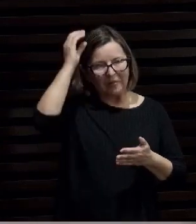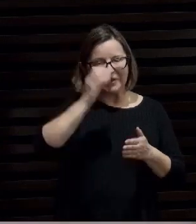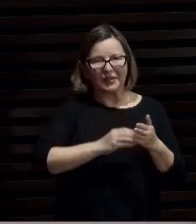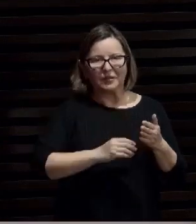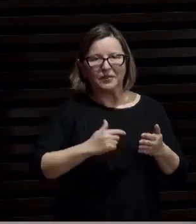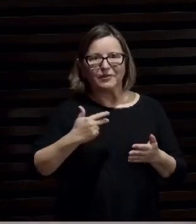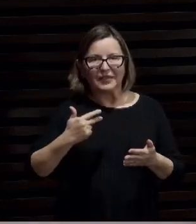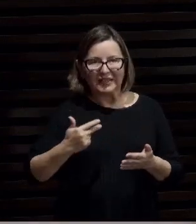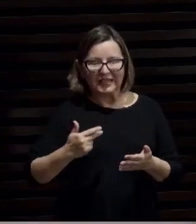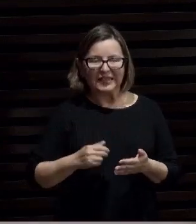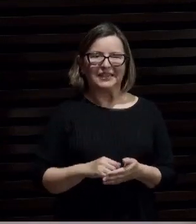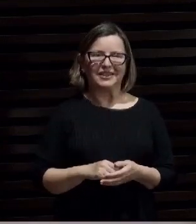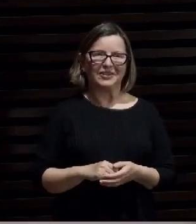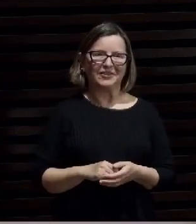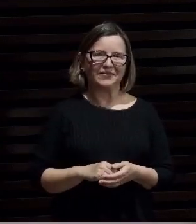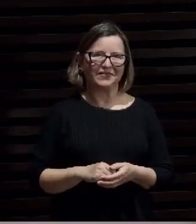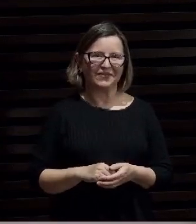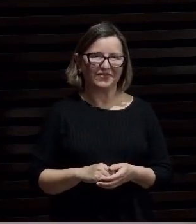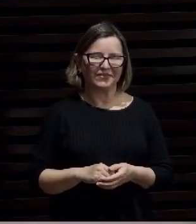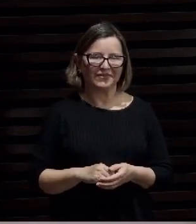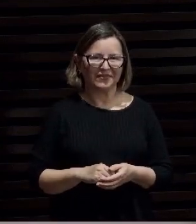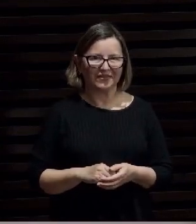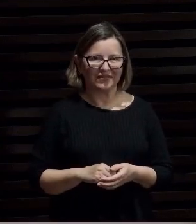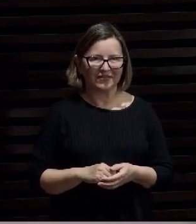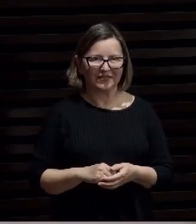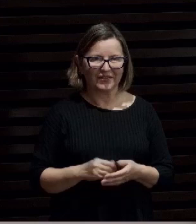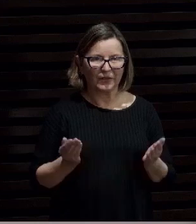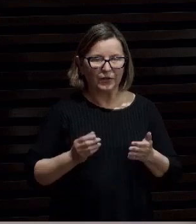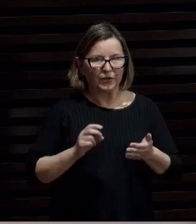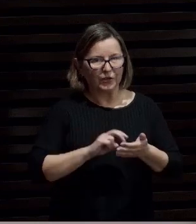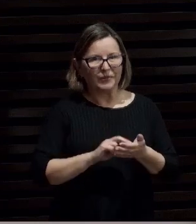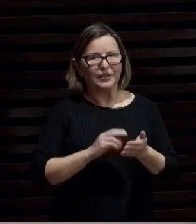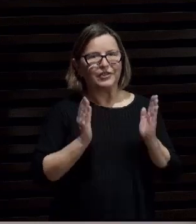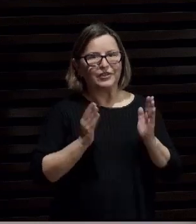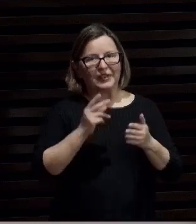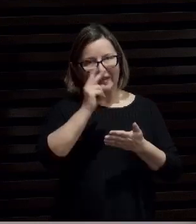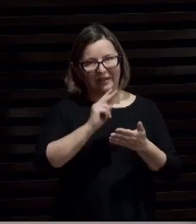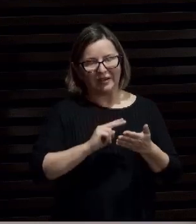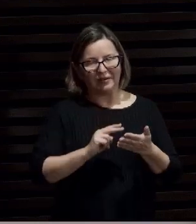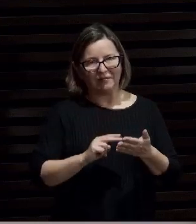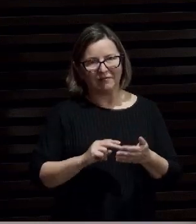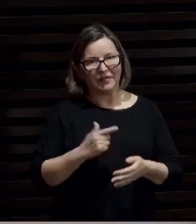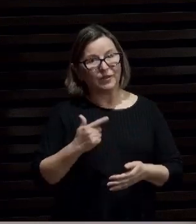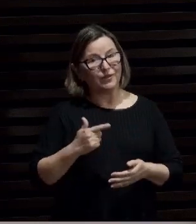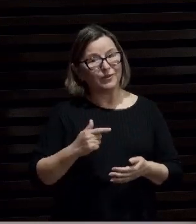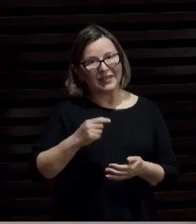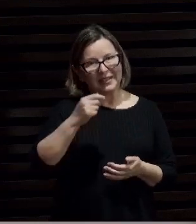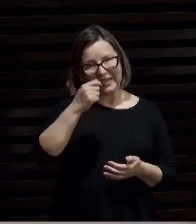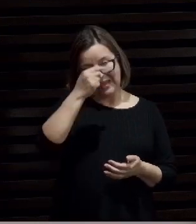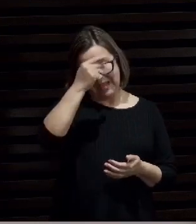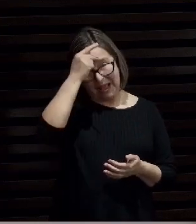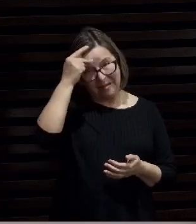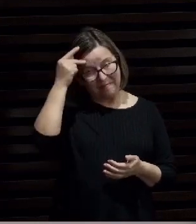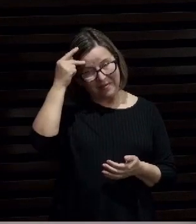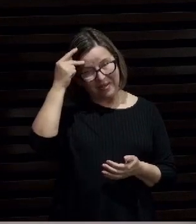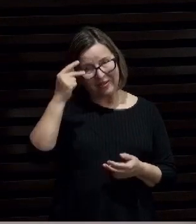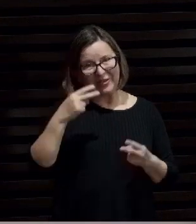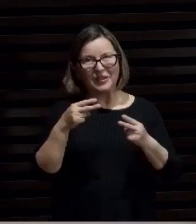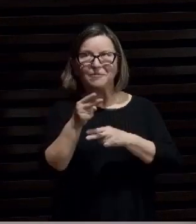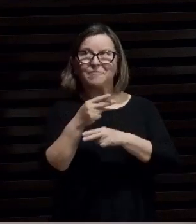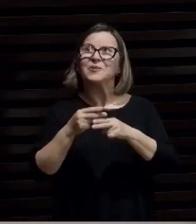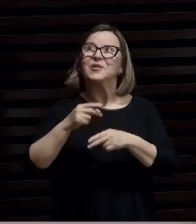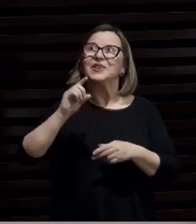E o irmão Márcio Frois citou esse texto hoje pela manhã. Não há quem entenda. E não há quem busque a